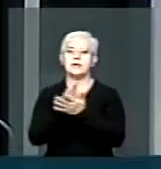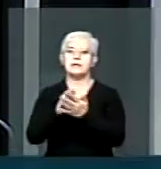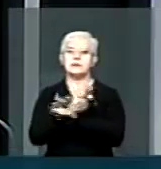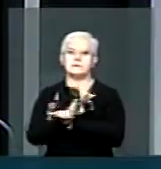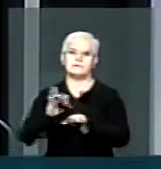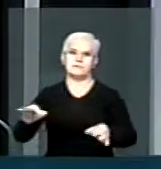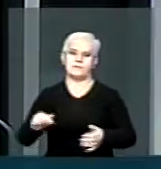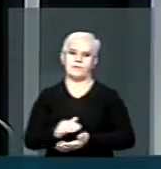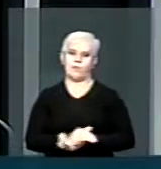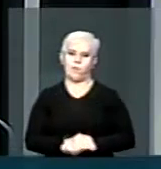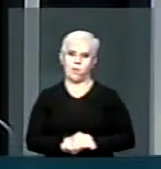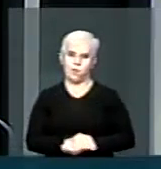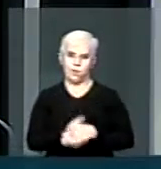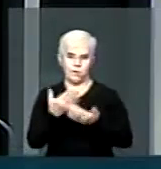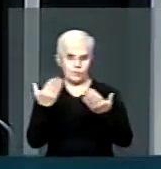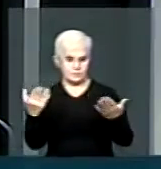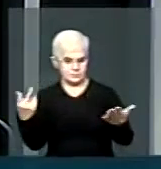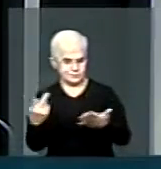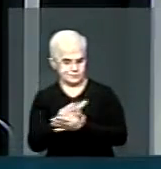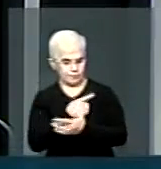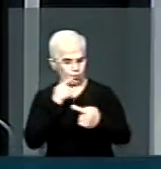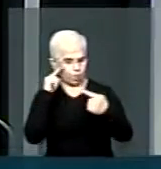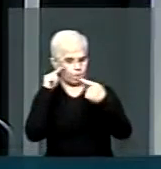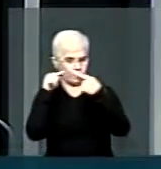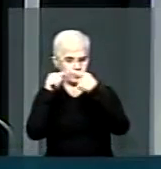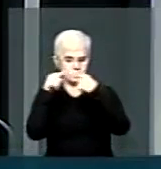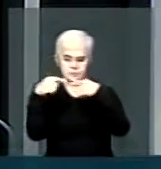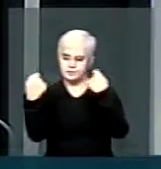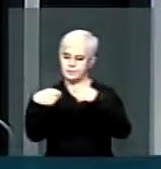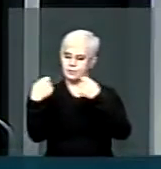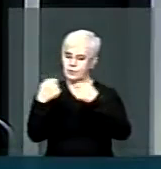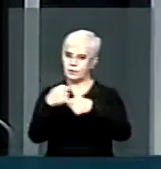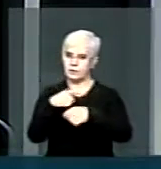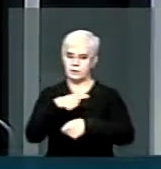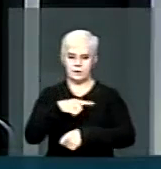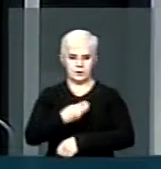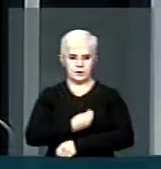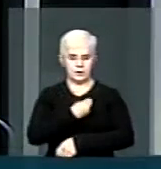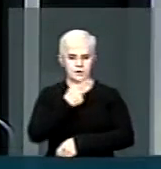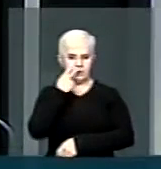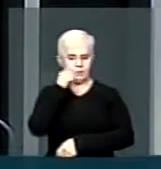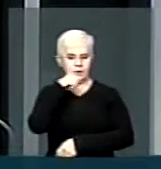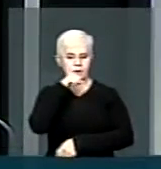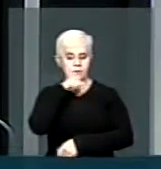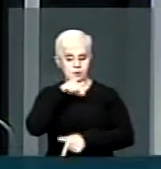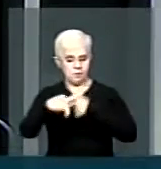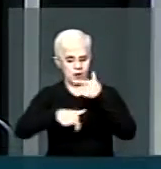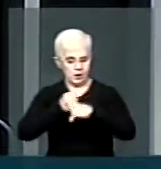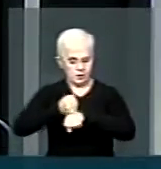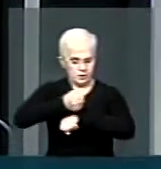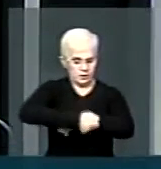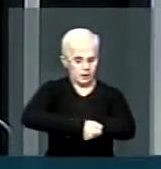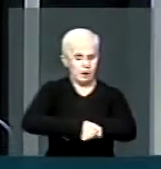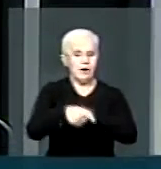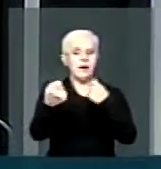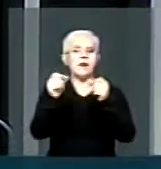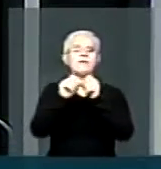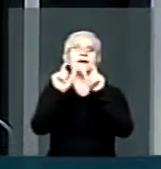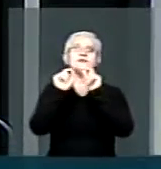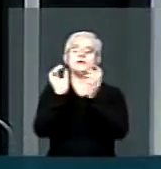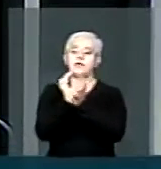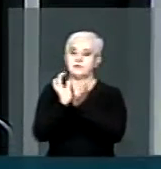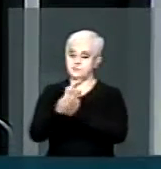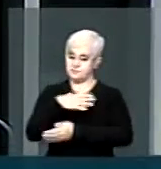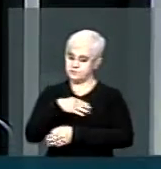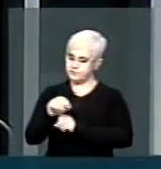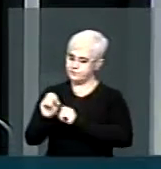gravidez. Esse motivo, aliado à necessidade da presença de pai e mãe no mercado de trabalho, faz com que a educação dos